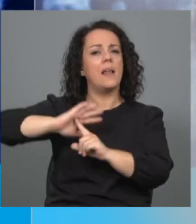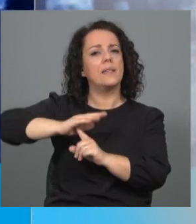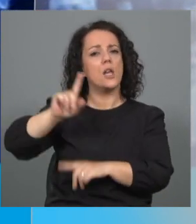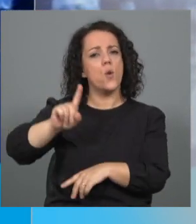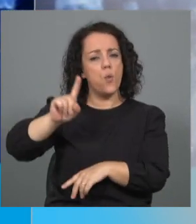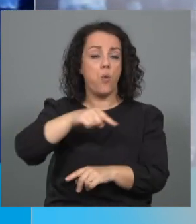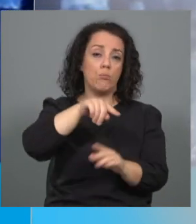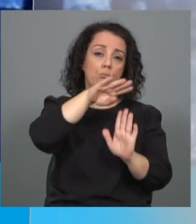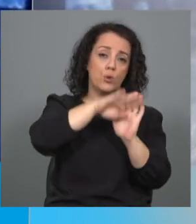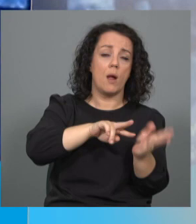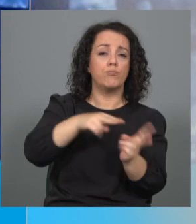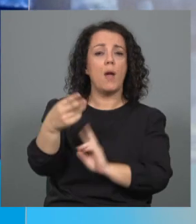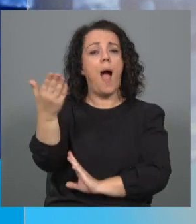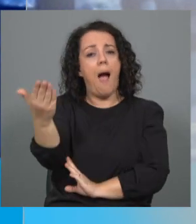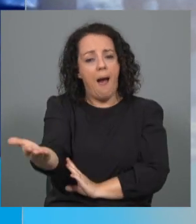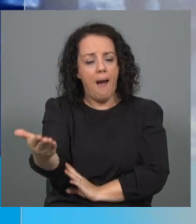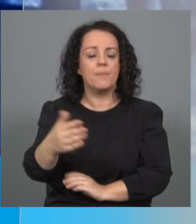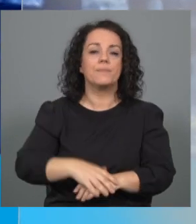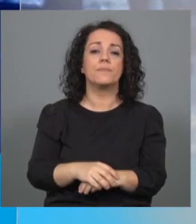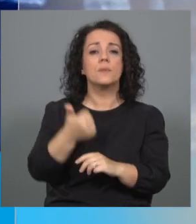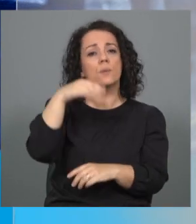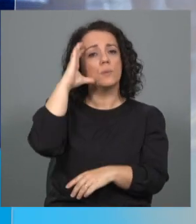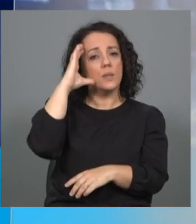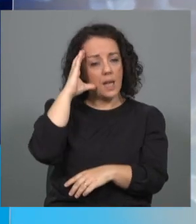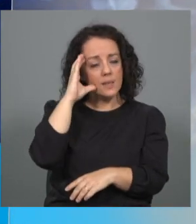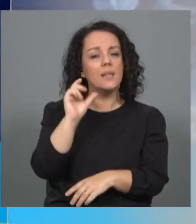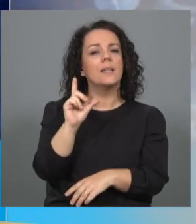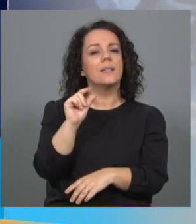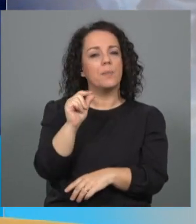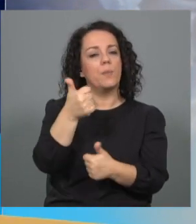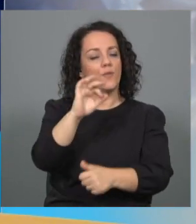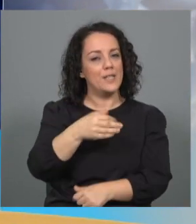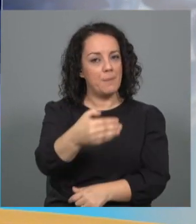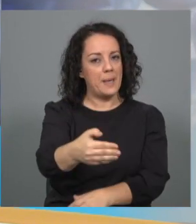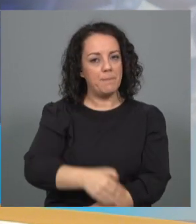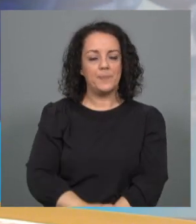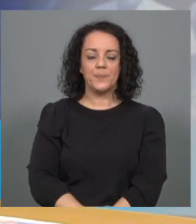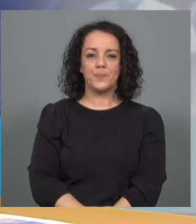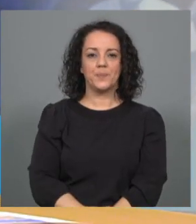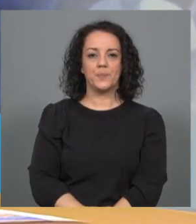edição rádio do programa Eclésia. Tenham uma boa tarde, tenham também um bom fim de semana.